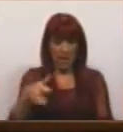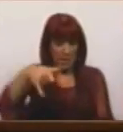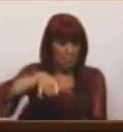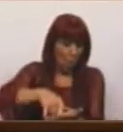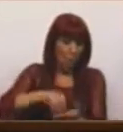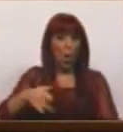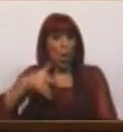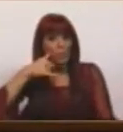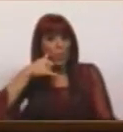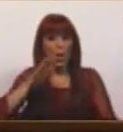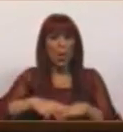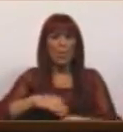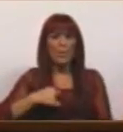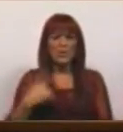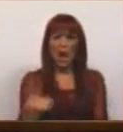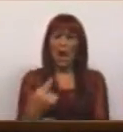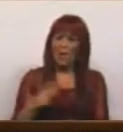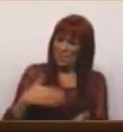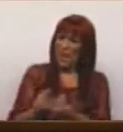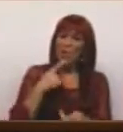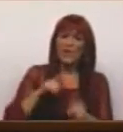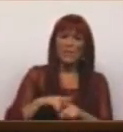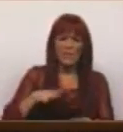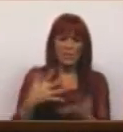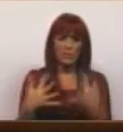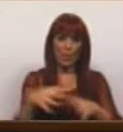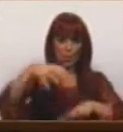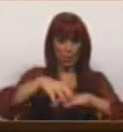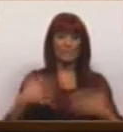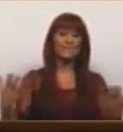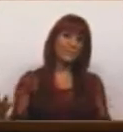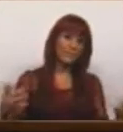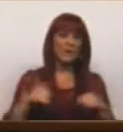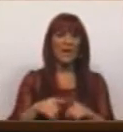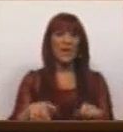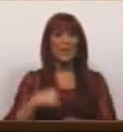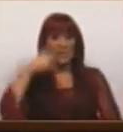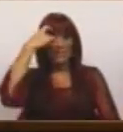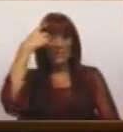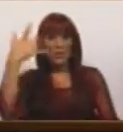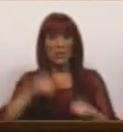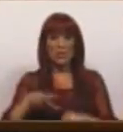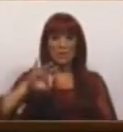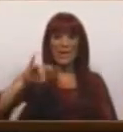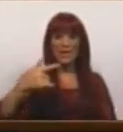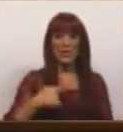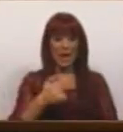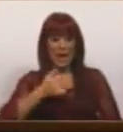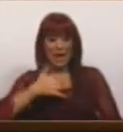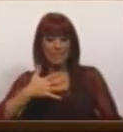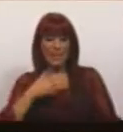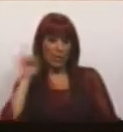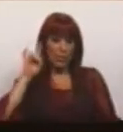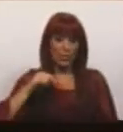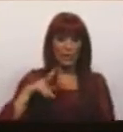ou móveis devido à demora na reposição das infraestruturas. Assim, e considerando que a PT é uma empresa